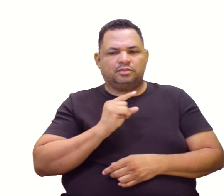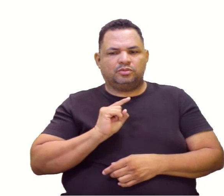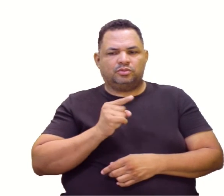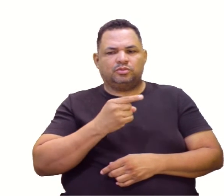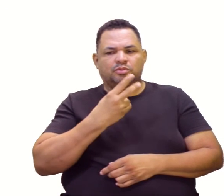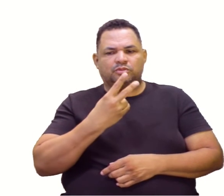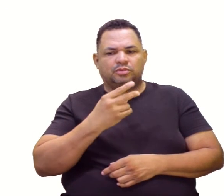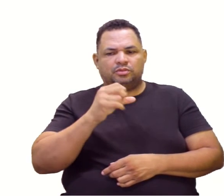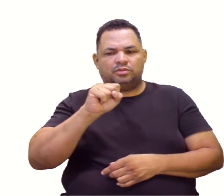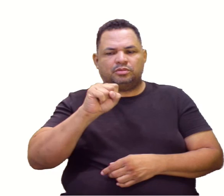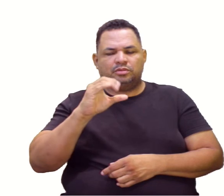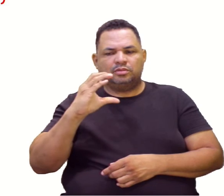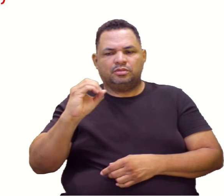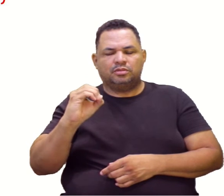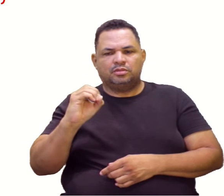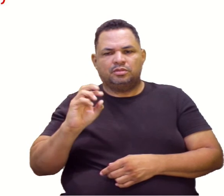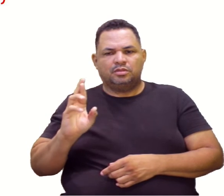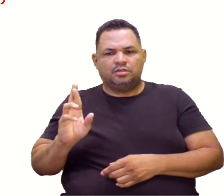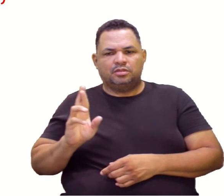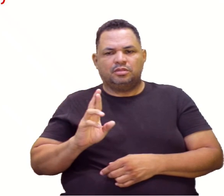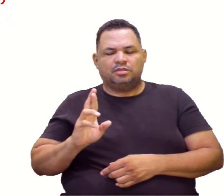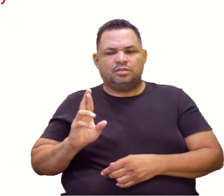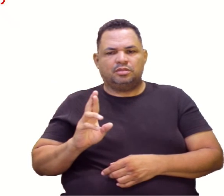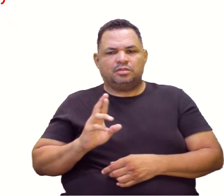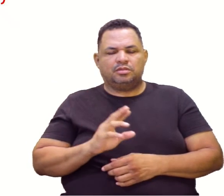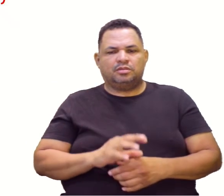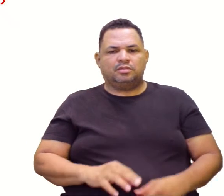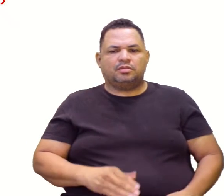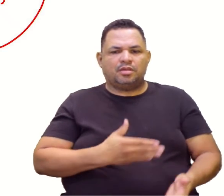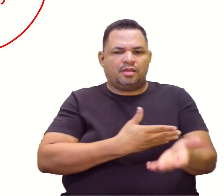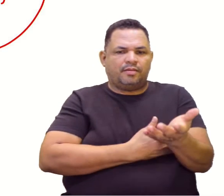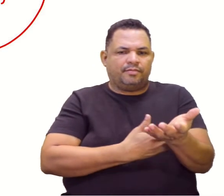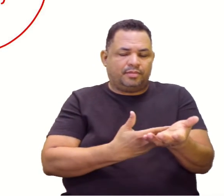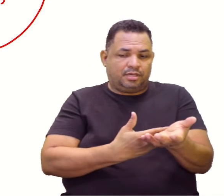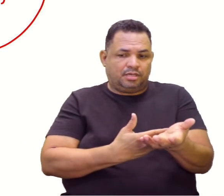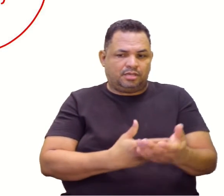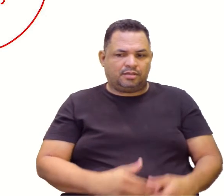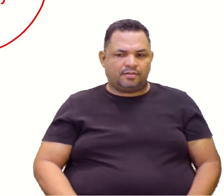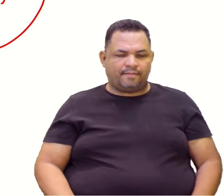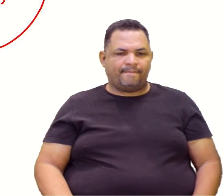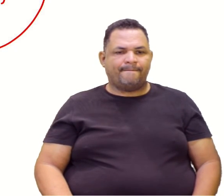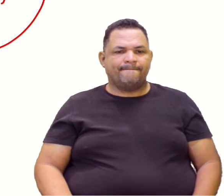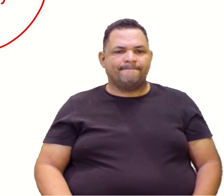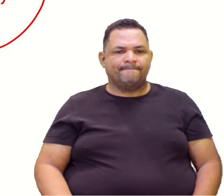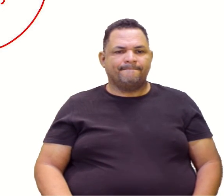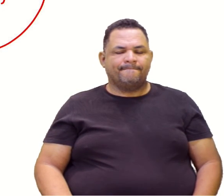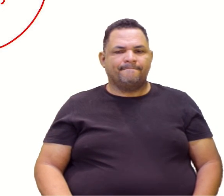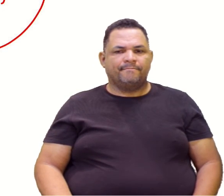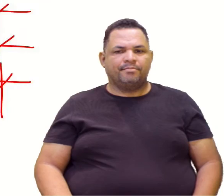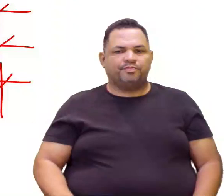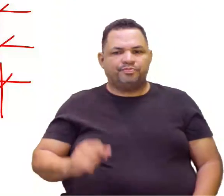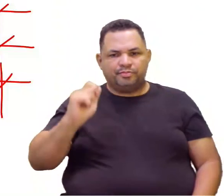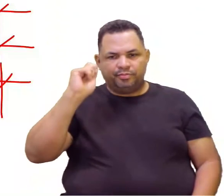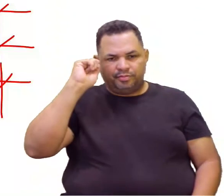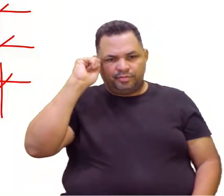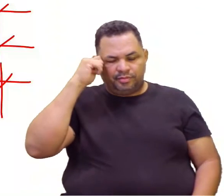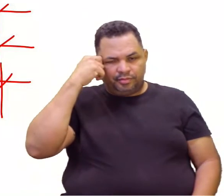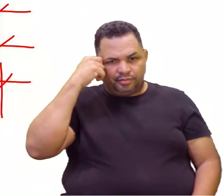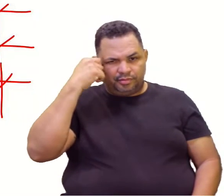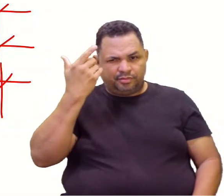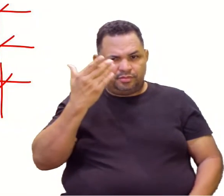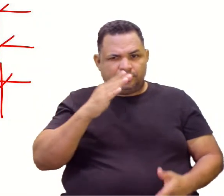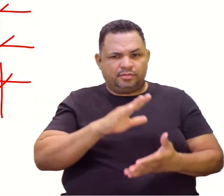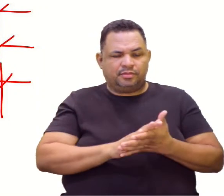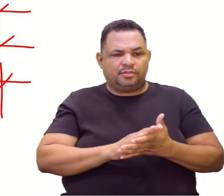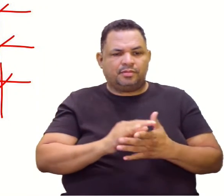1.280, né? 1.280 é a parte branca. Então a parte preta ficou fácil, porque 1.280